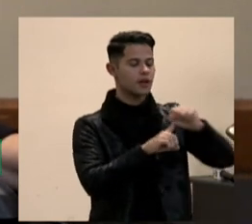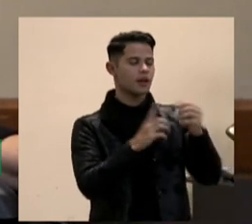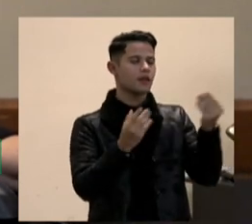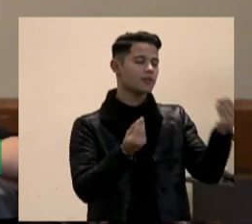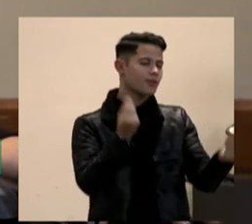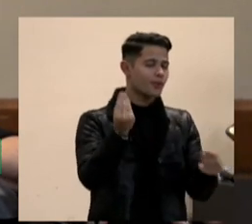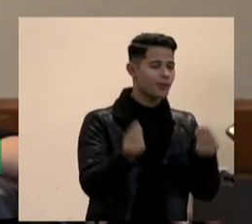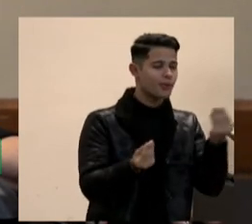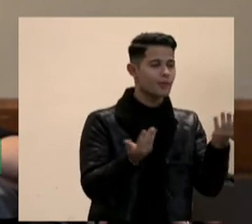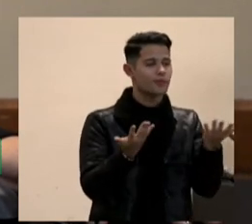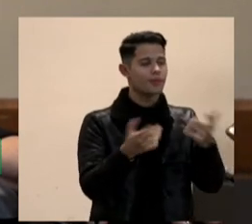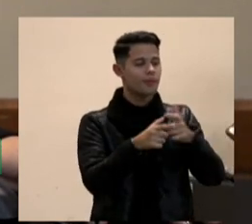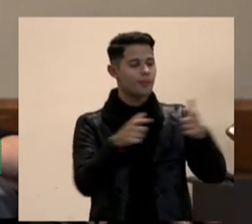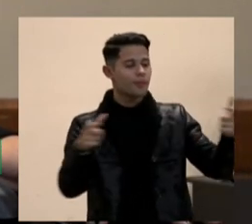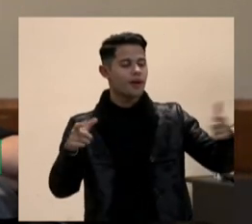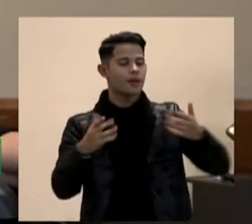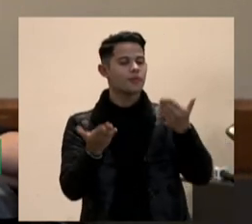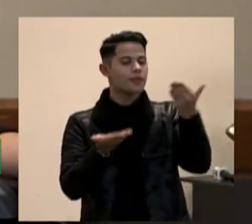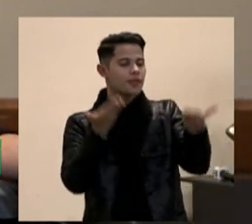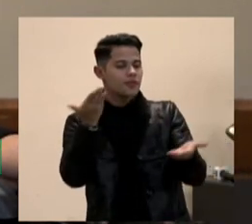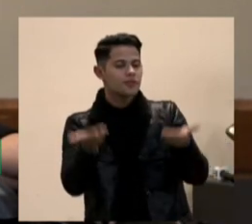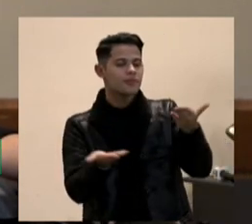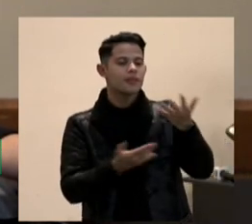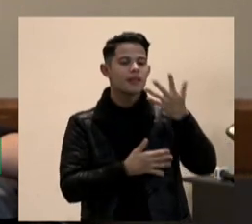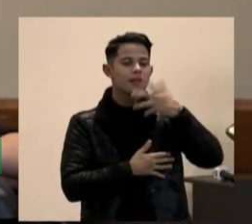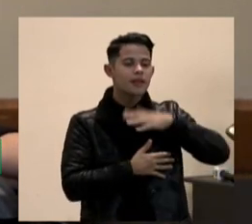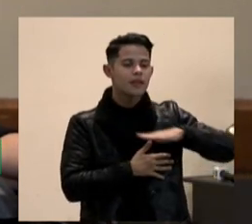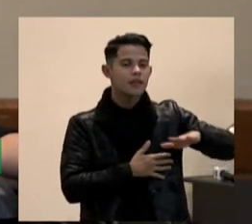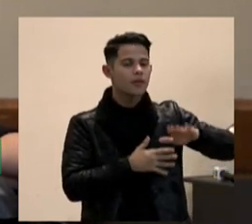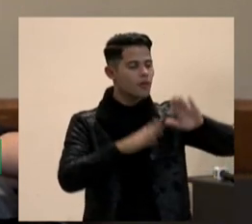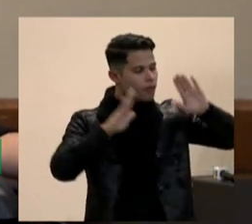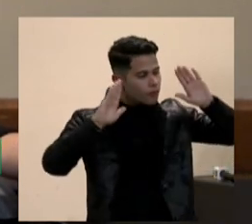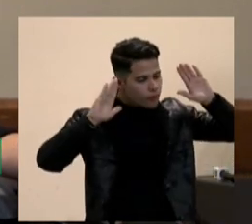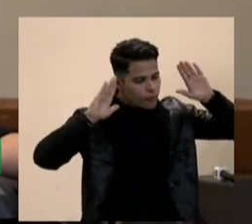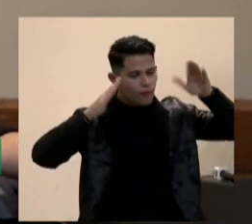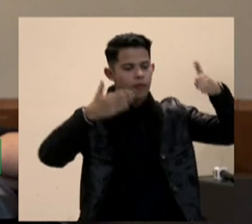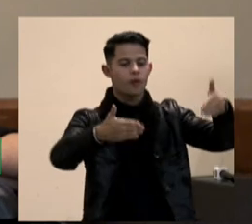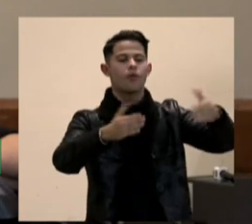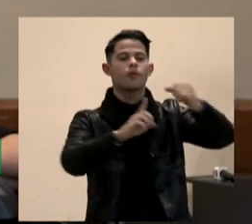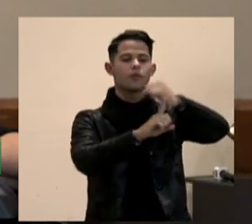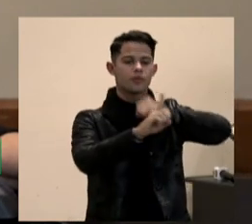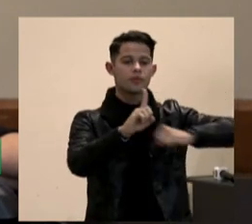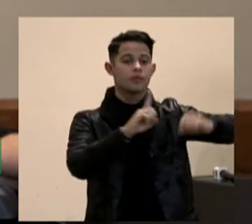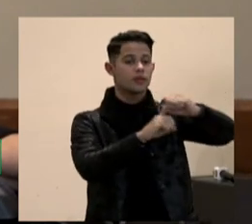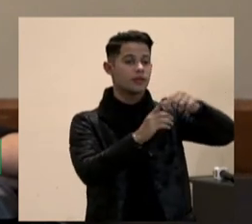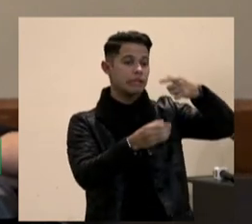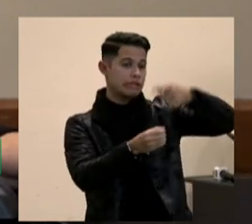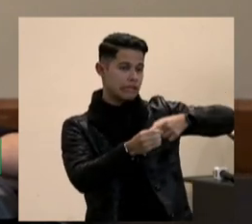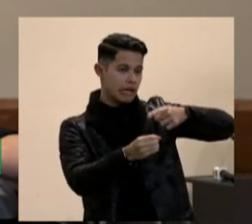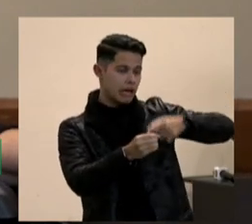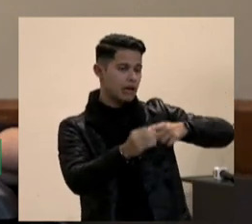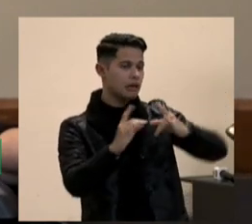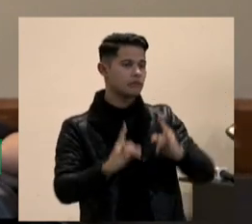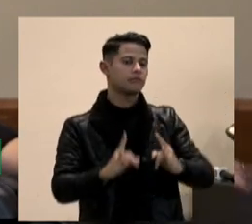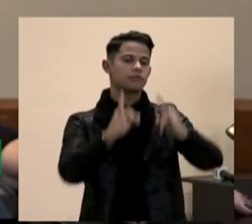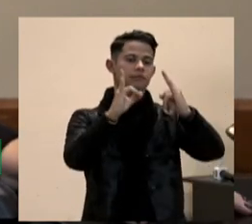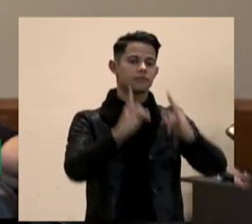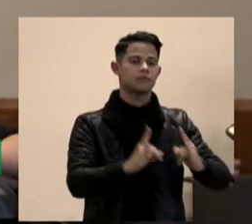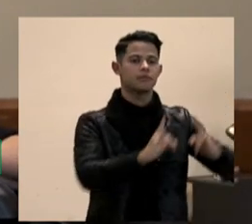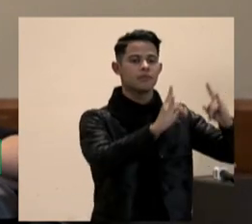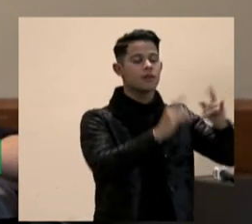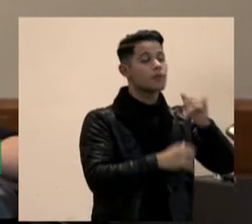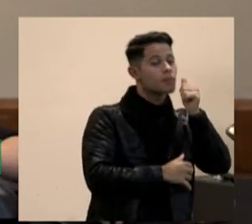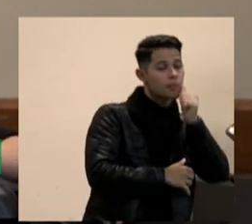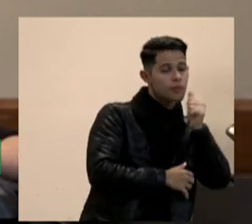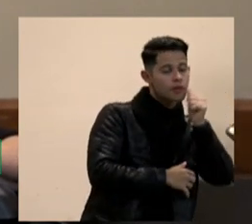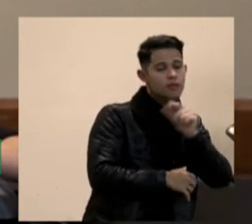né, e grande parte do atendimento da educação infantil está centrado, né, em sociedades urbanas, industriais, em que as mulheres têm trabalhos,